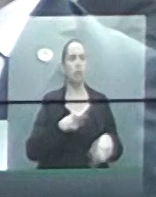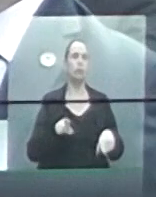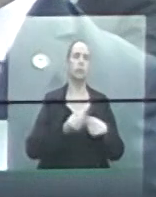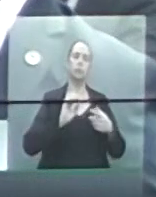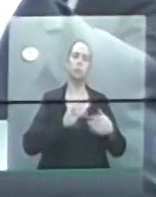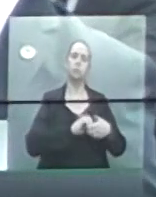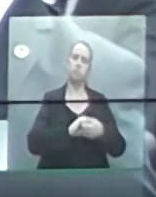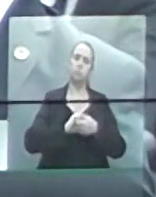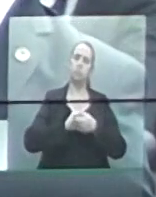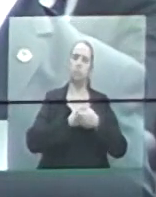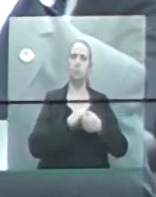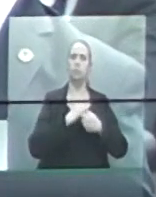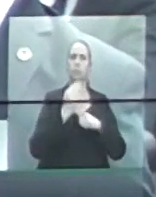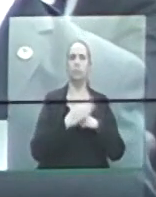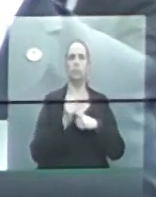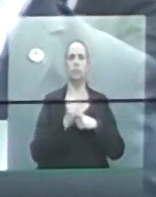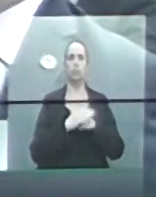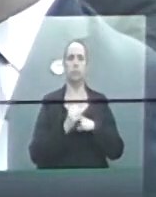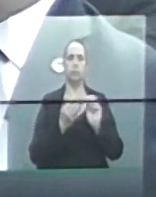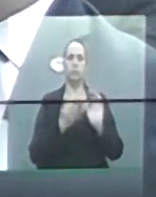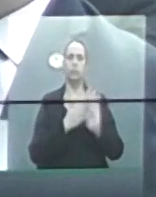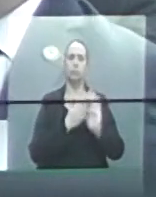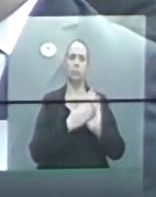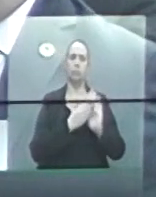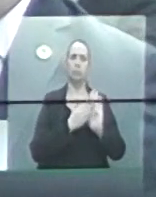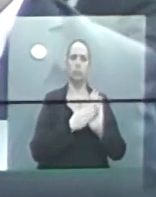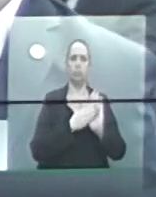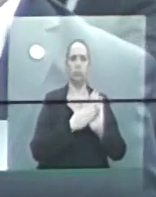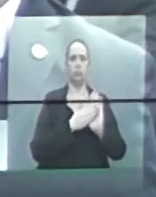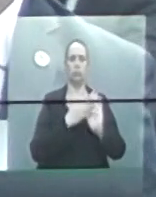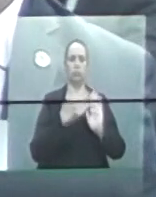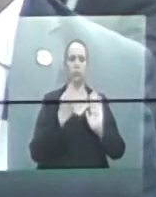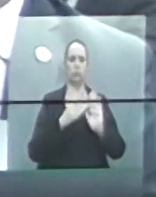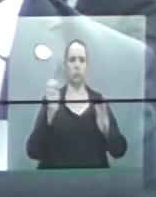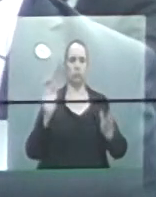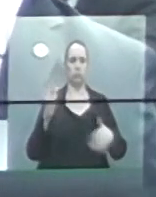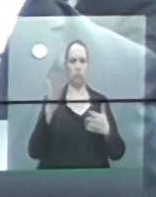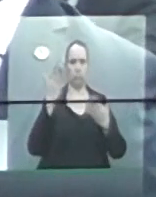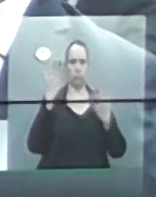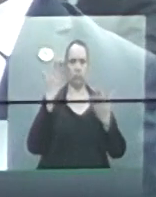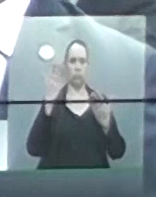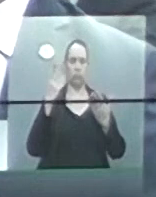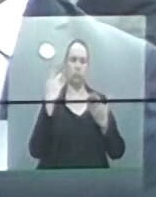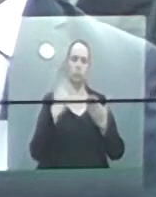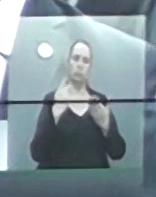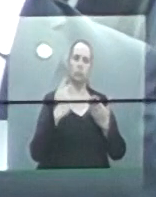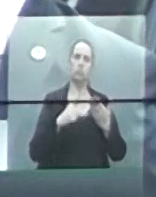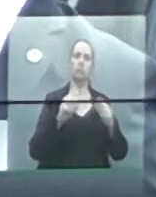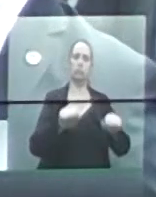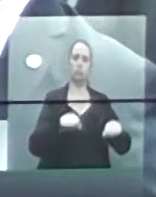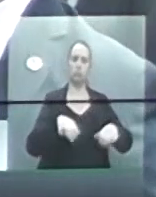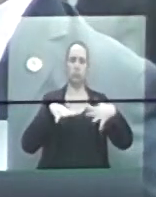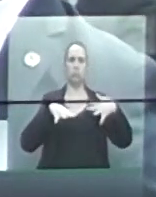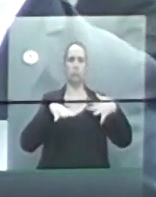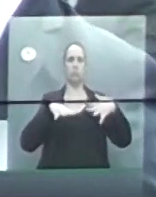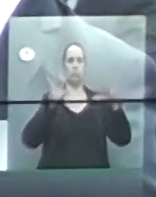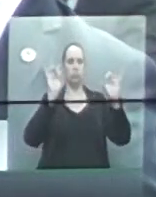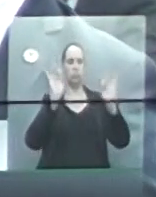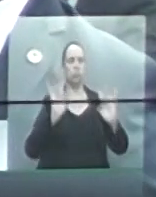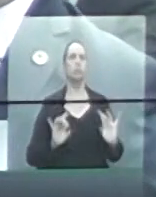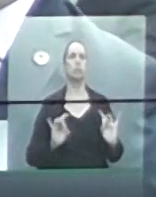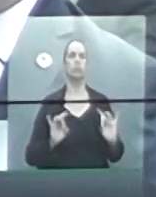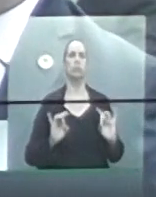querido proponente desta homenagem, desta sessão solene, Santa Casa, como você disse aí na